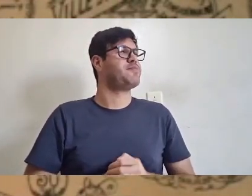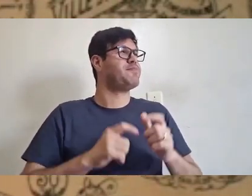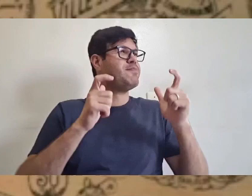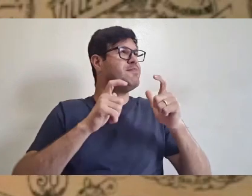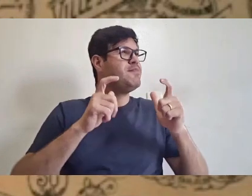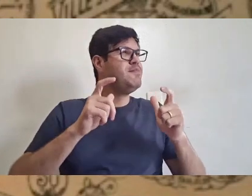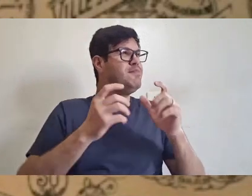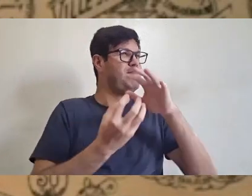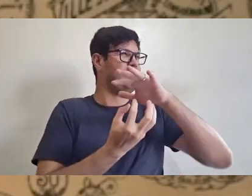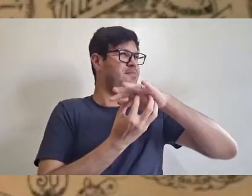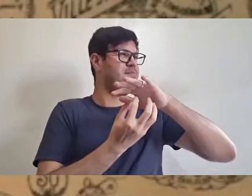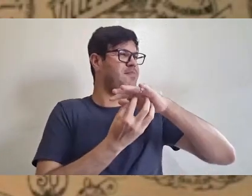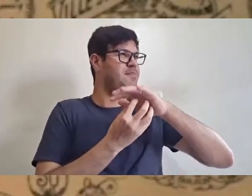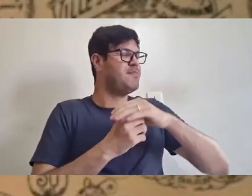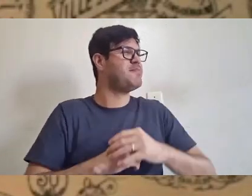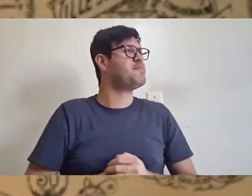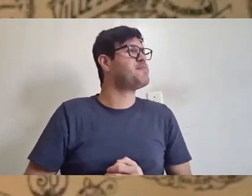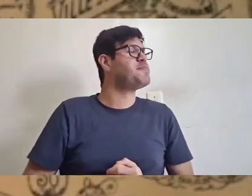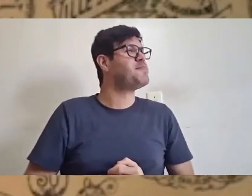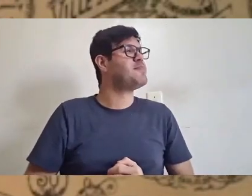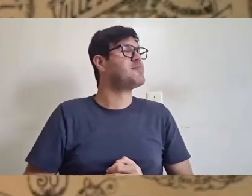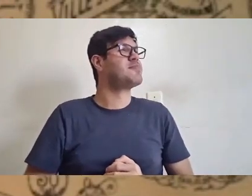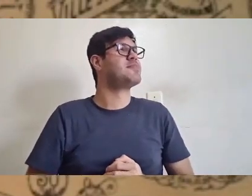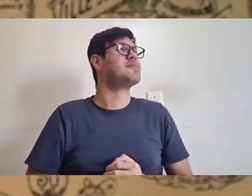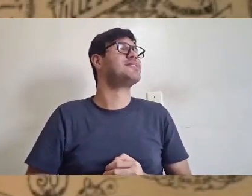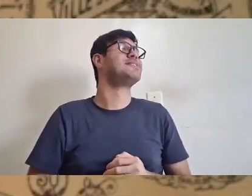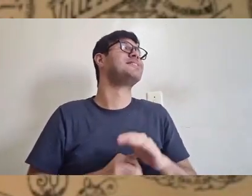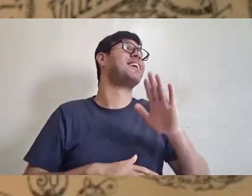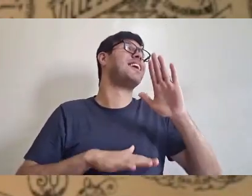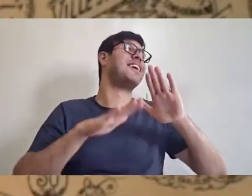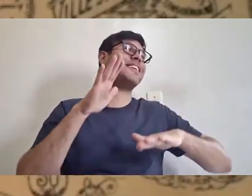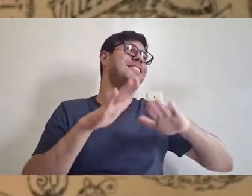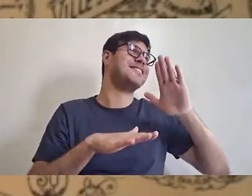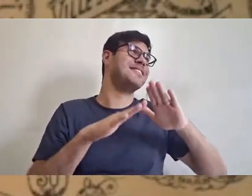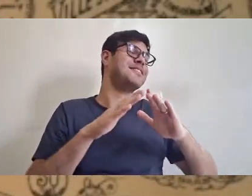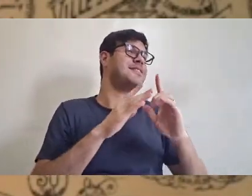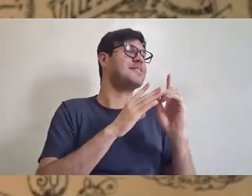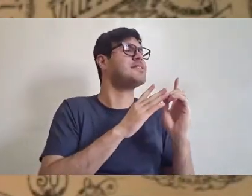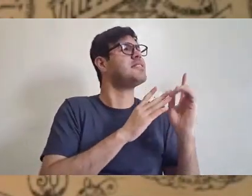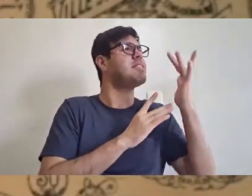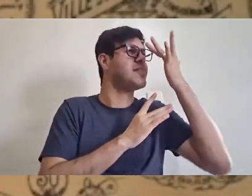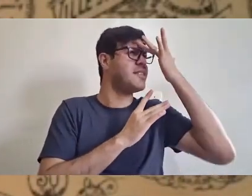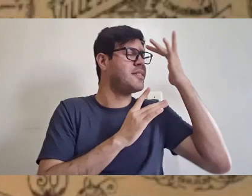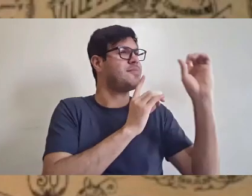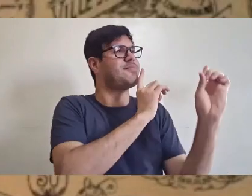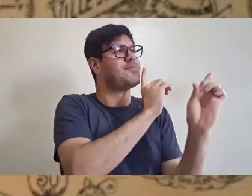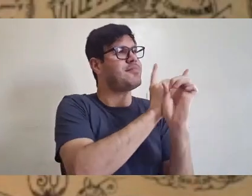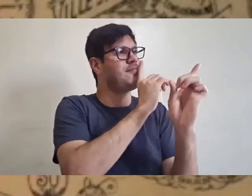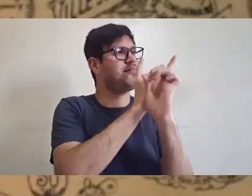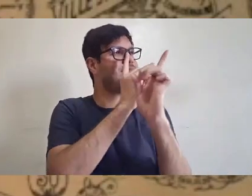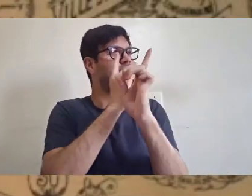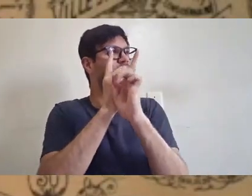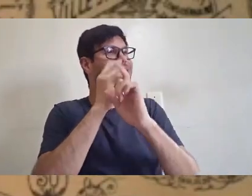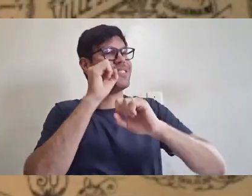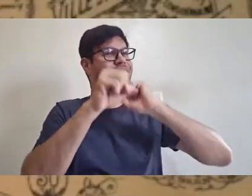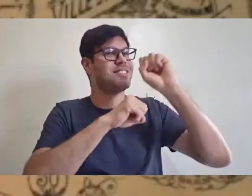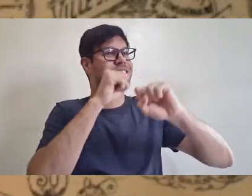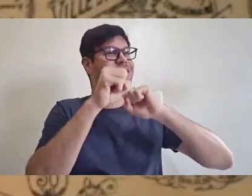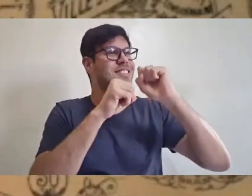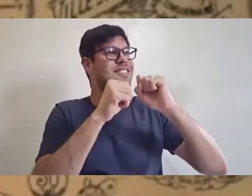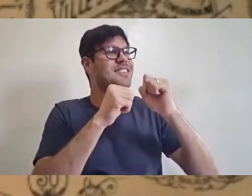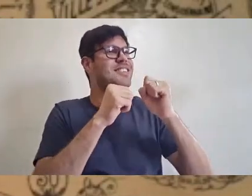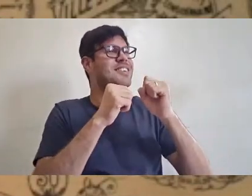Ainda hoje, eu, de vez em quando, me encontro com algumas pessoas que receberam a bicicleta